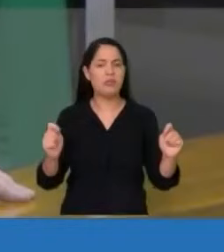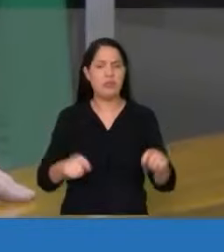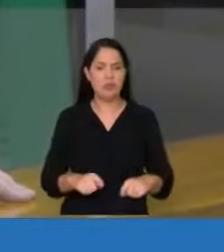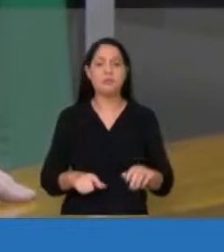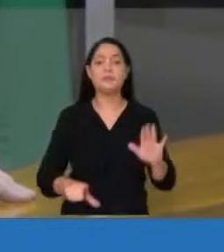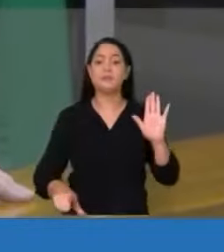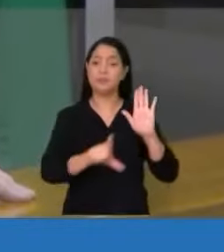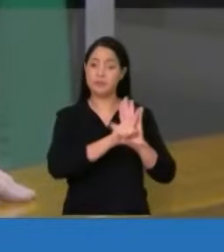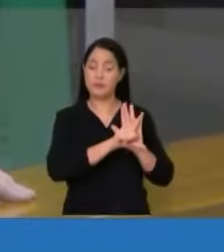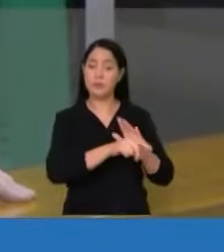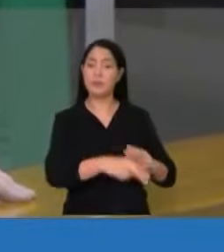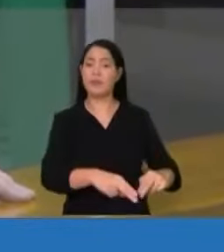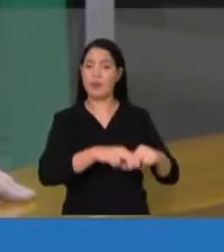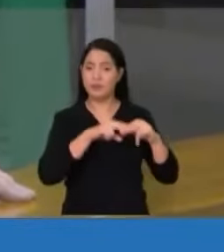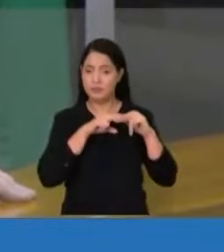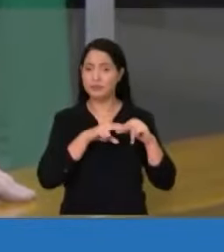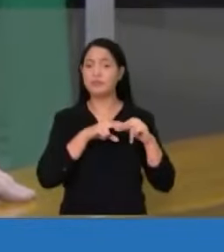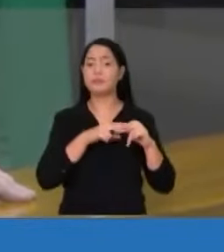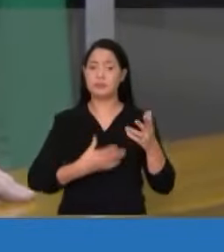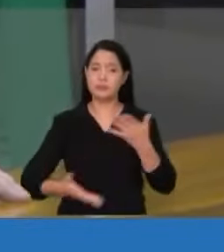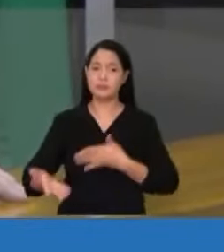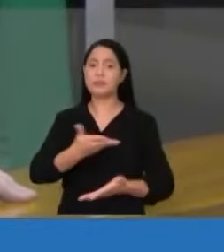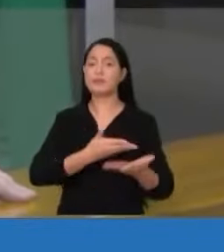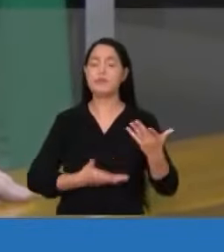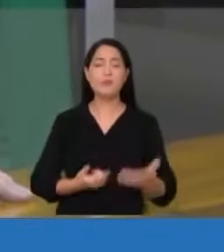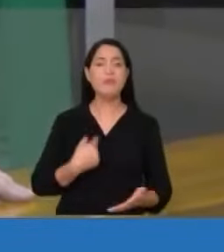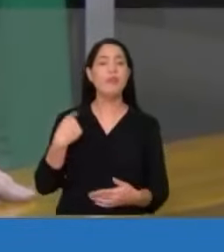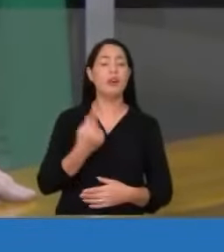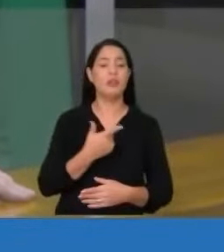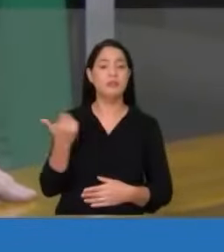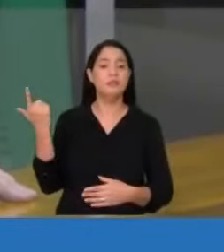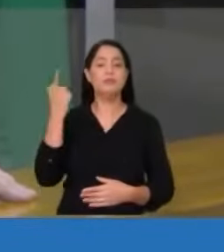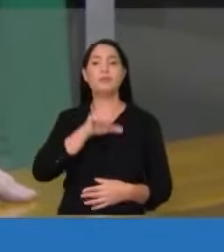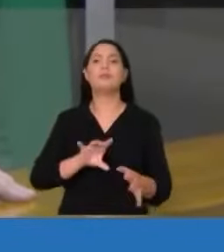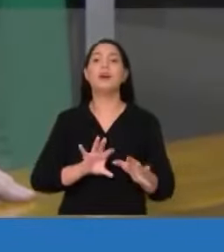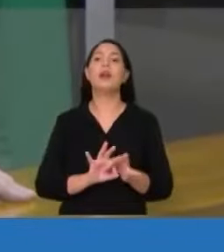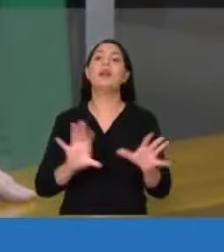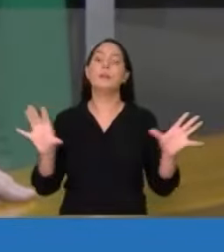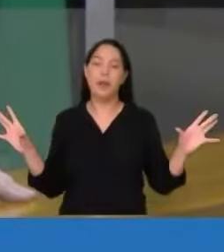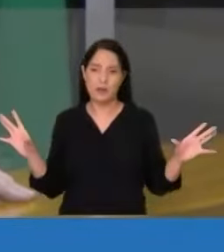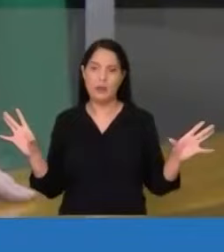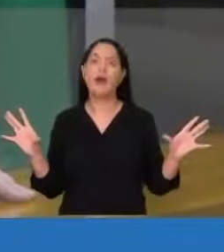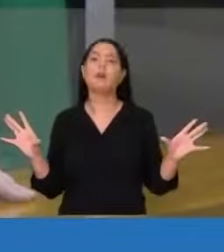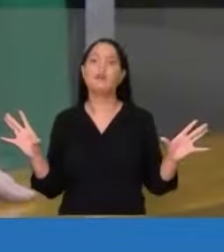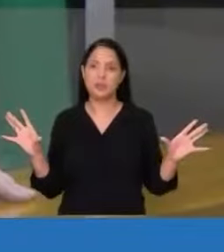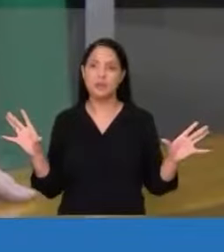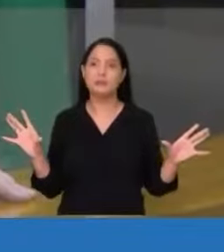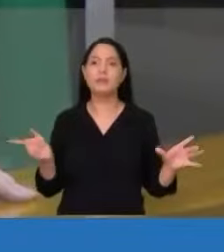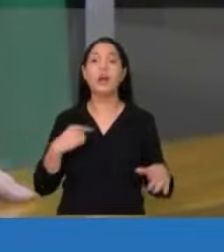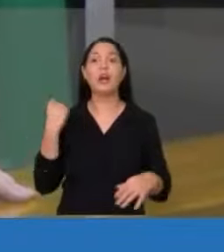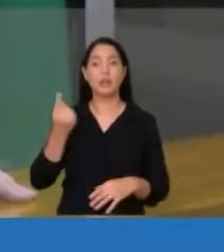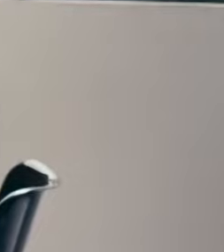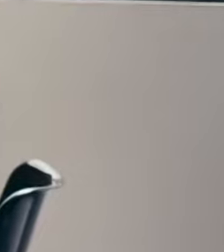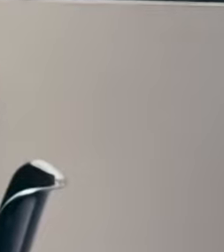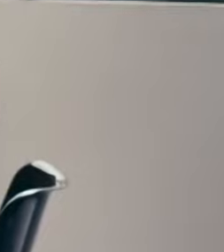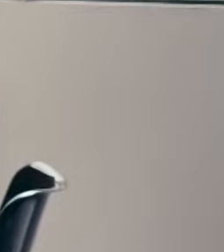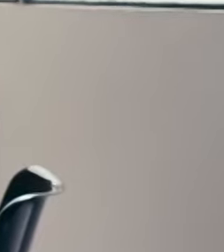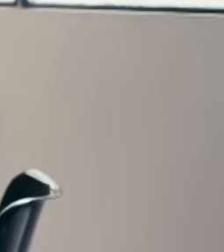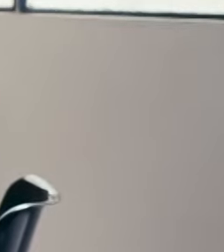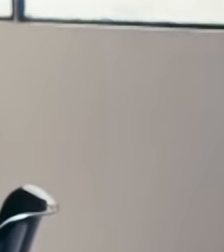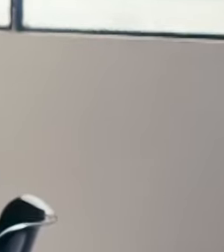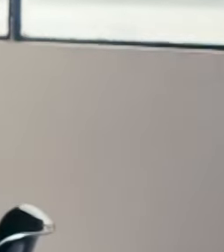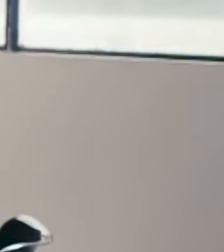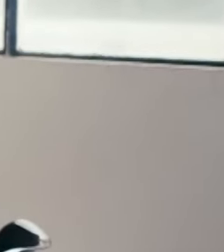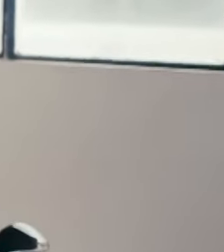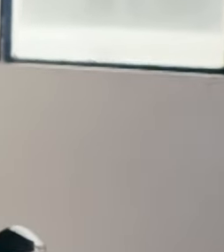mais dóceis com o empreendedor para que a gente possa ter mais liberdade para que a gente possa gerar Mais Emprego ter um